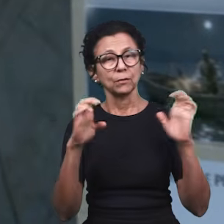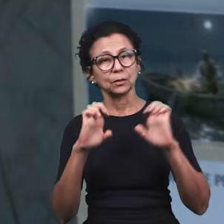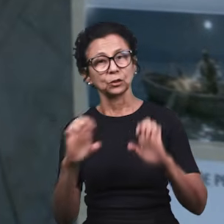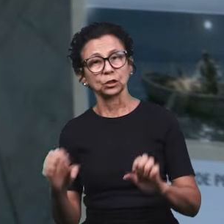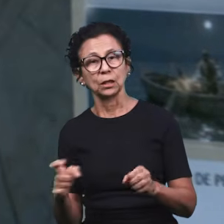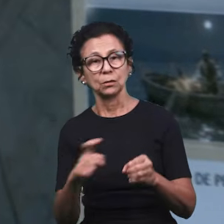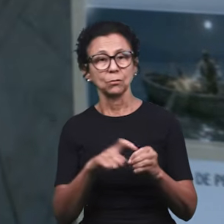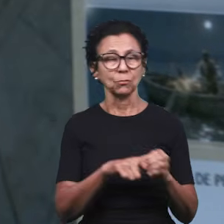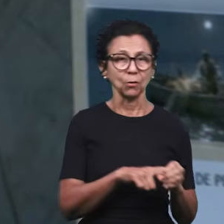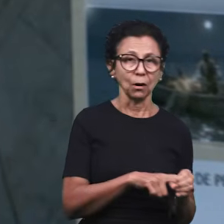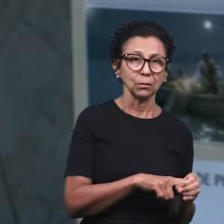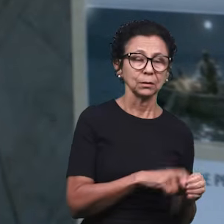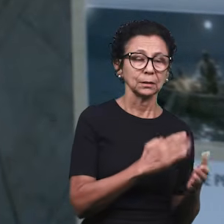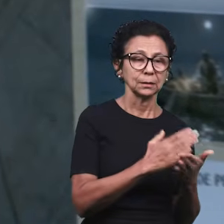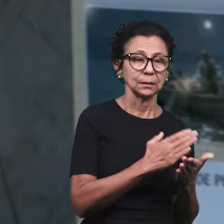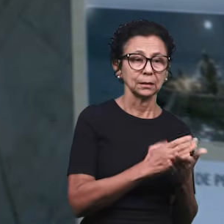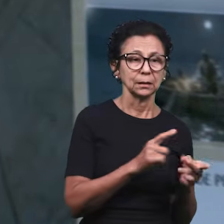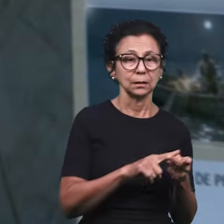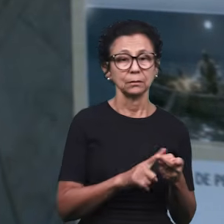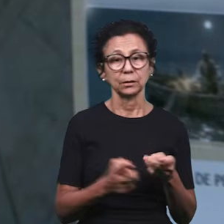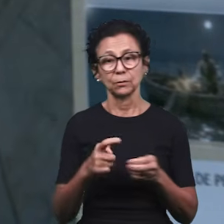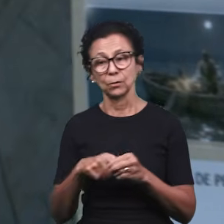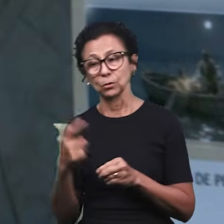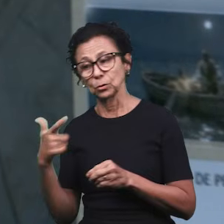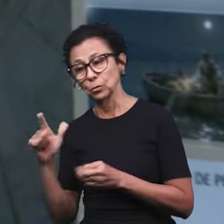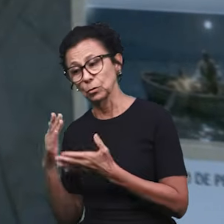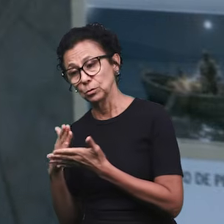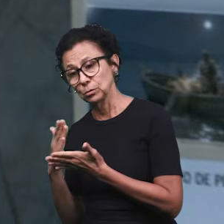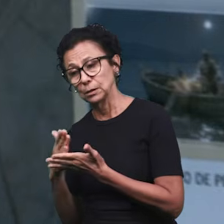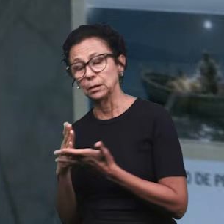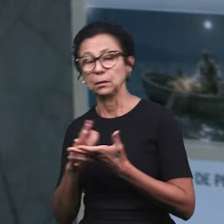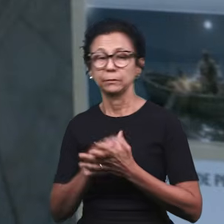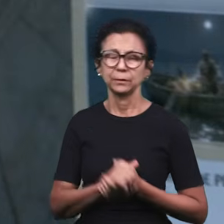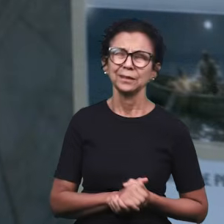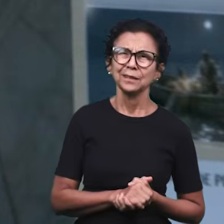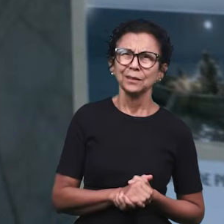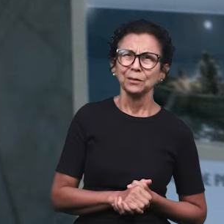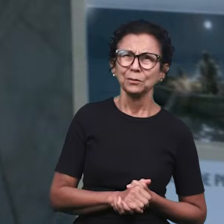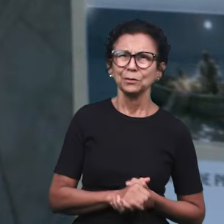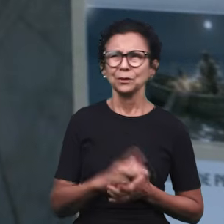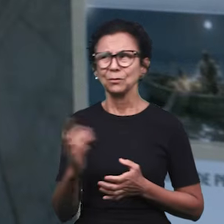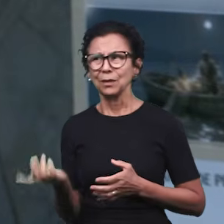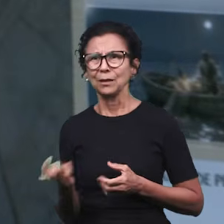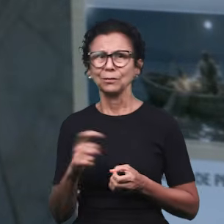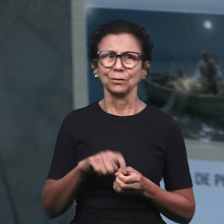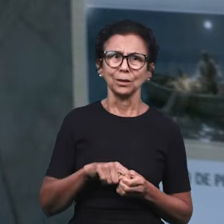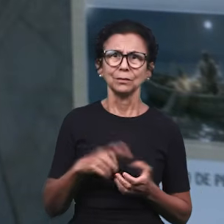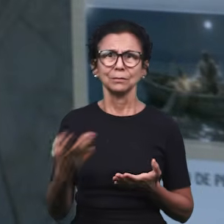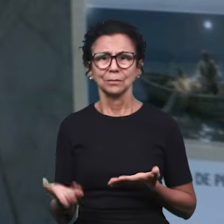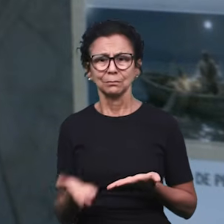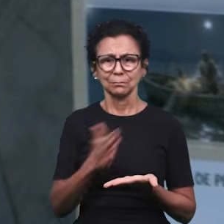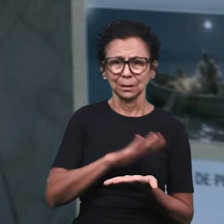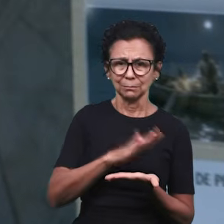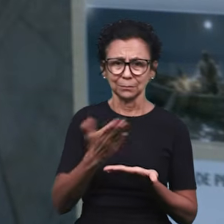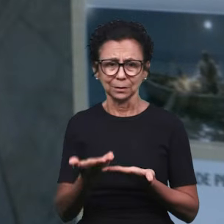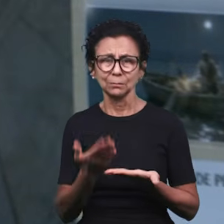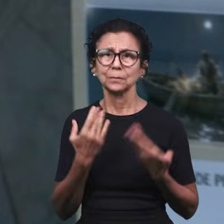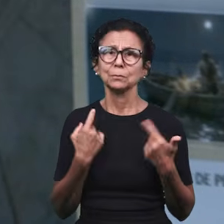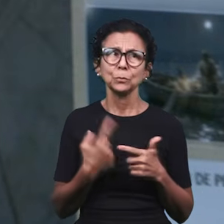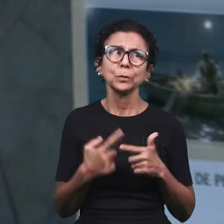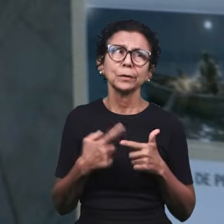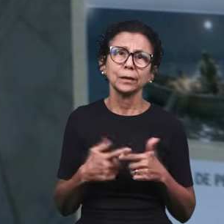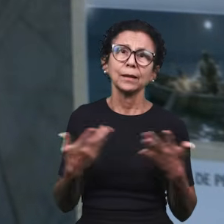naquele evangelho, e isso pode gerar um questionamento, né? Mas por que estamos indo e voltando e passando entre os